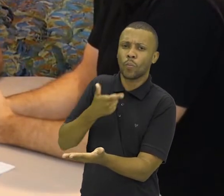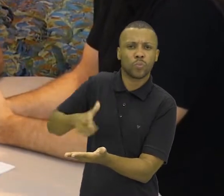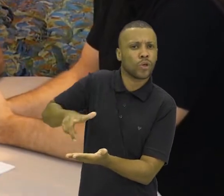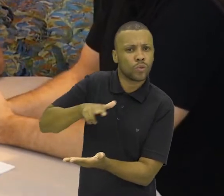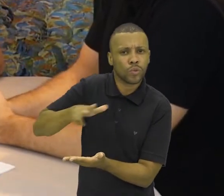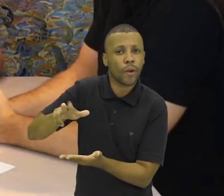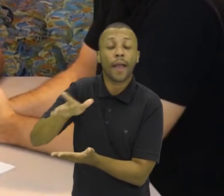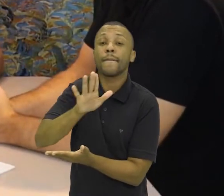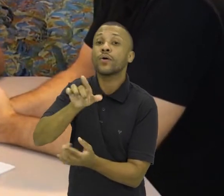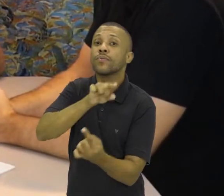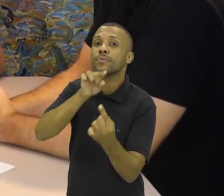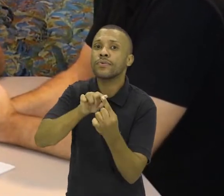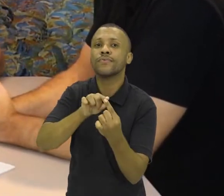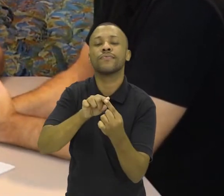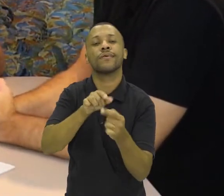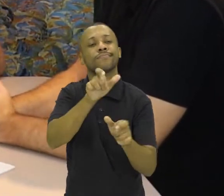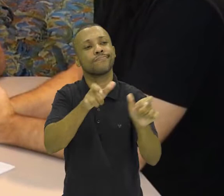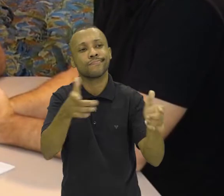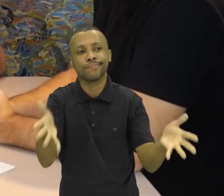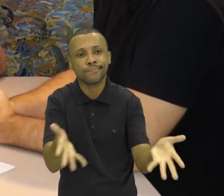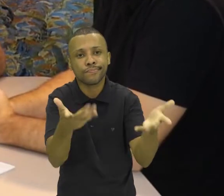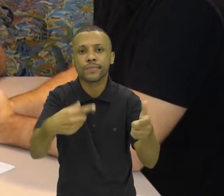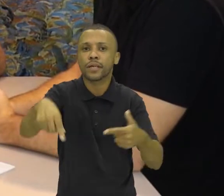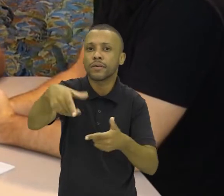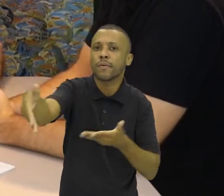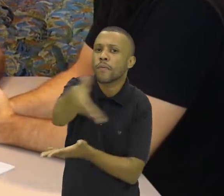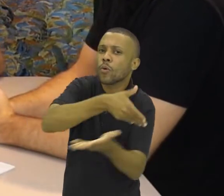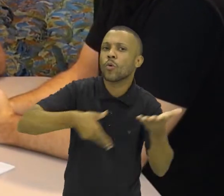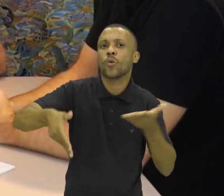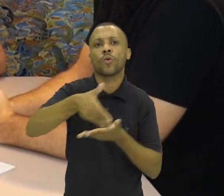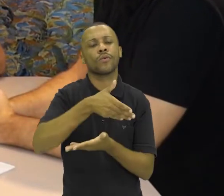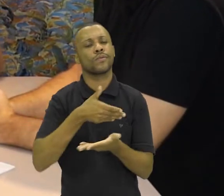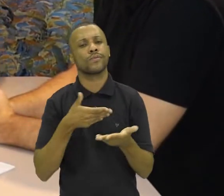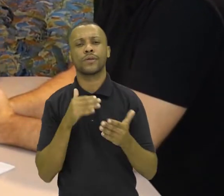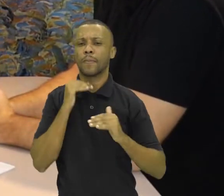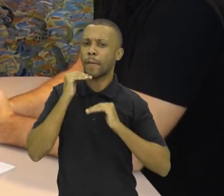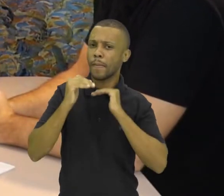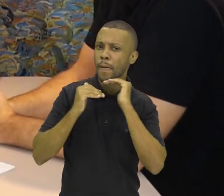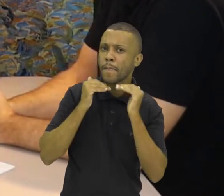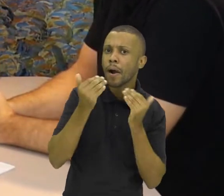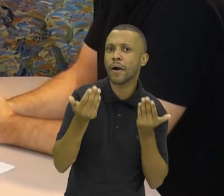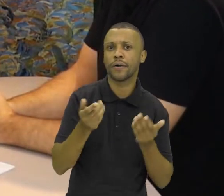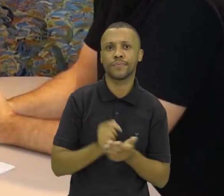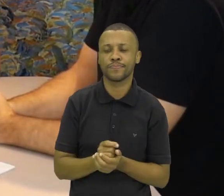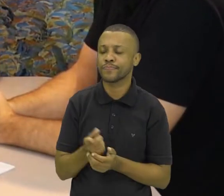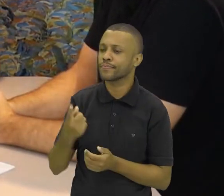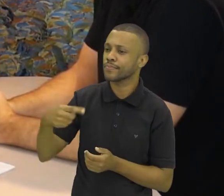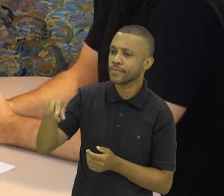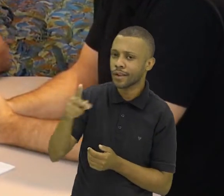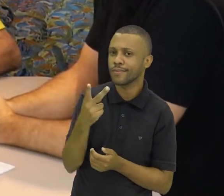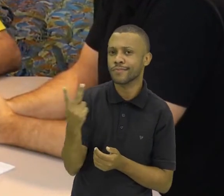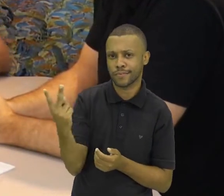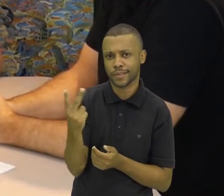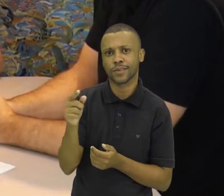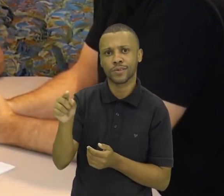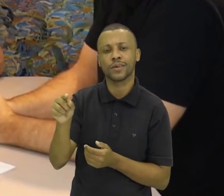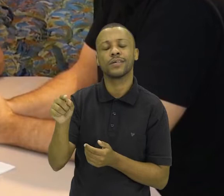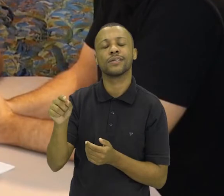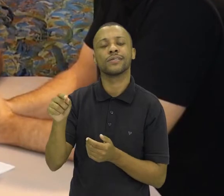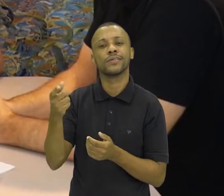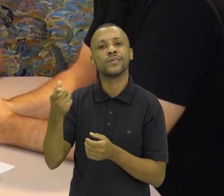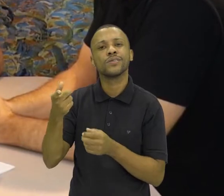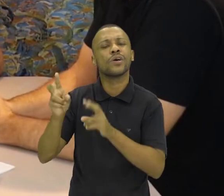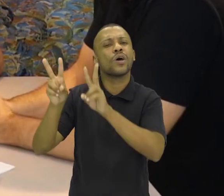o objetivo é que outras pessoas participem dessa nossa conversa. Mas continue falando um pouquinho, vocês dois, eu saio de cena um